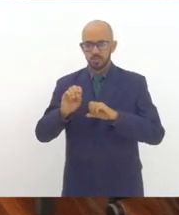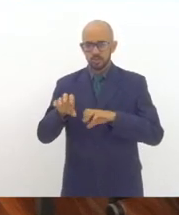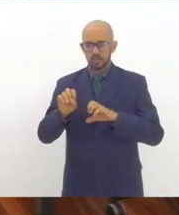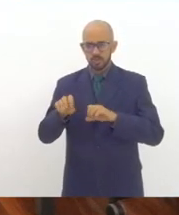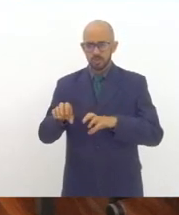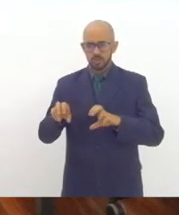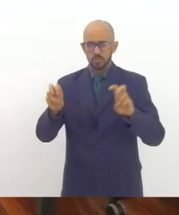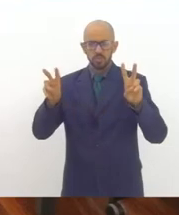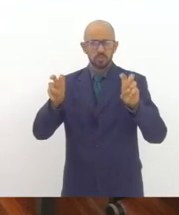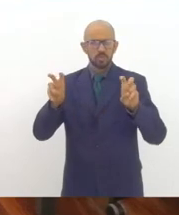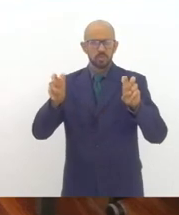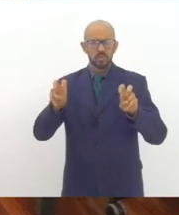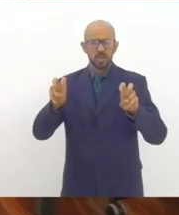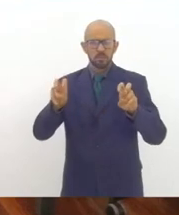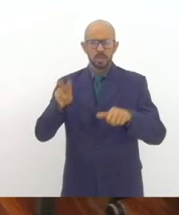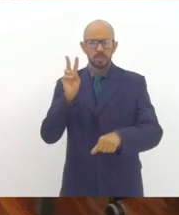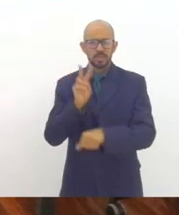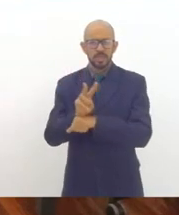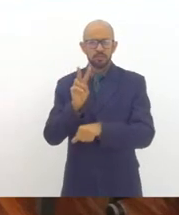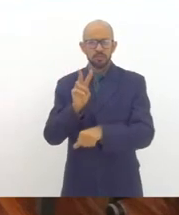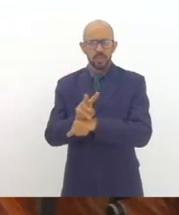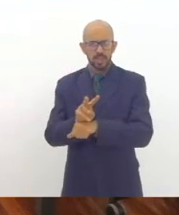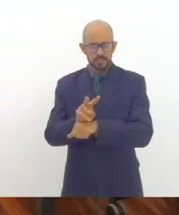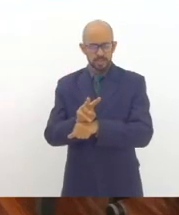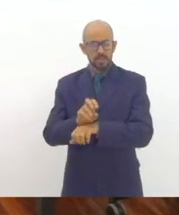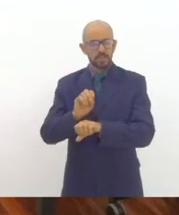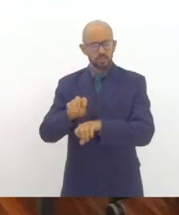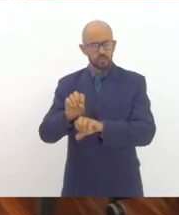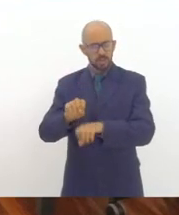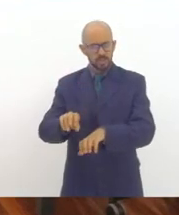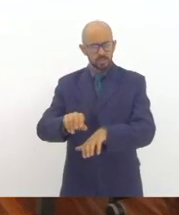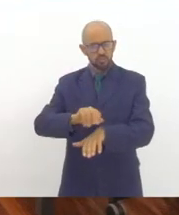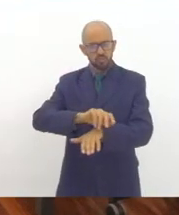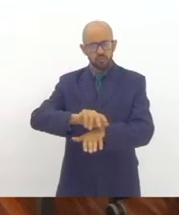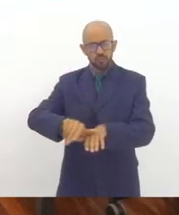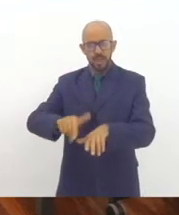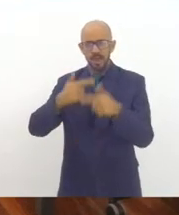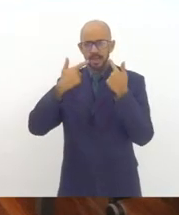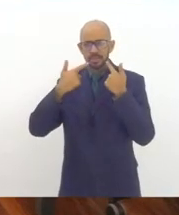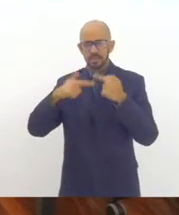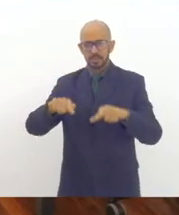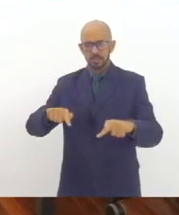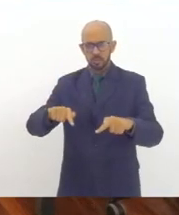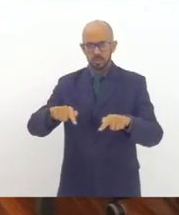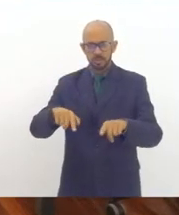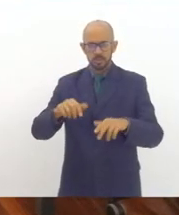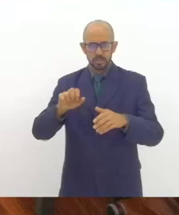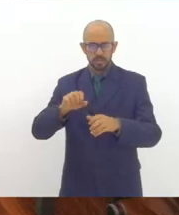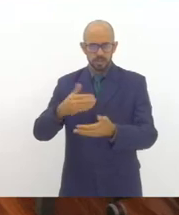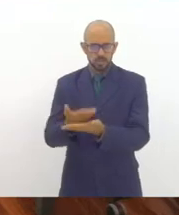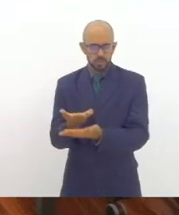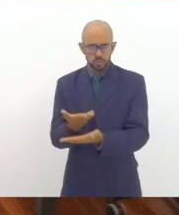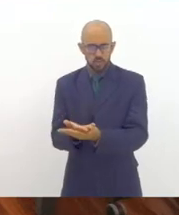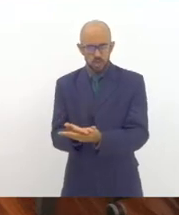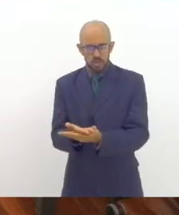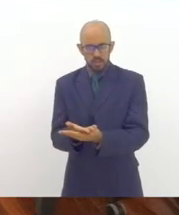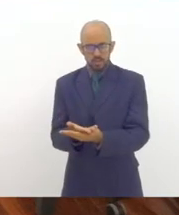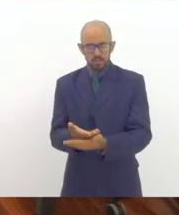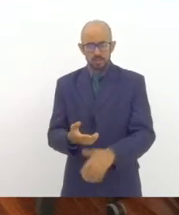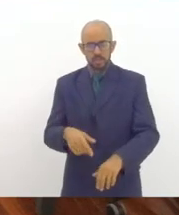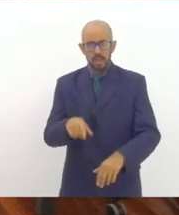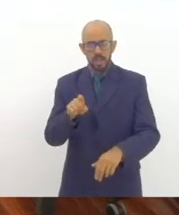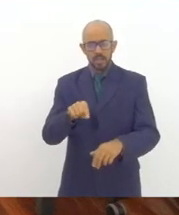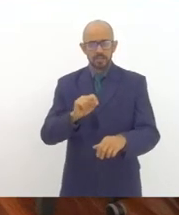com o tema Defesa da Educação Plurilingüe nas Escolas. Essa audiência pública ela é fruto